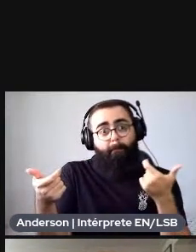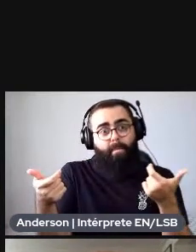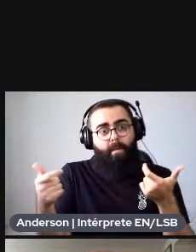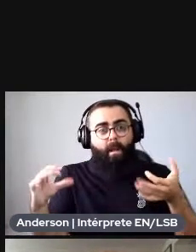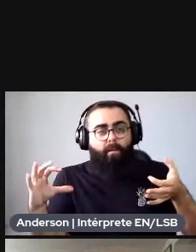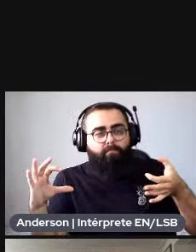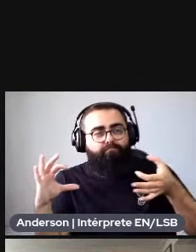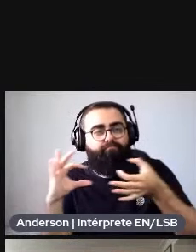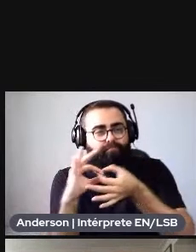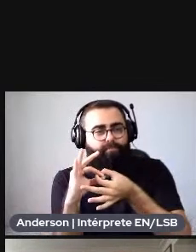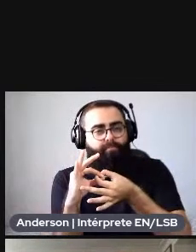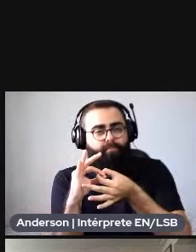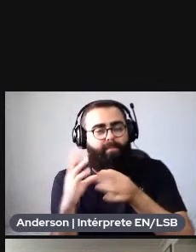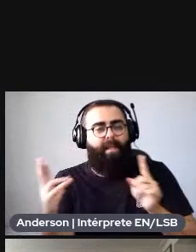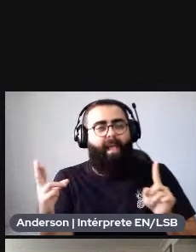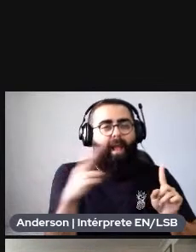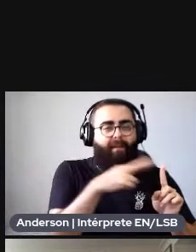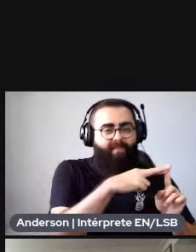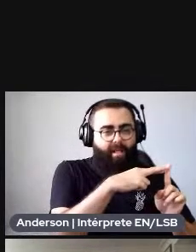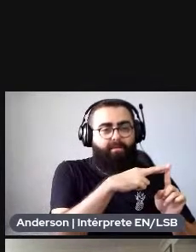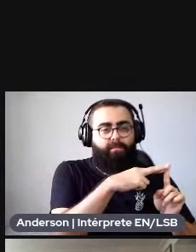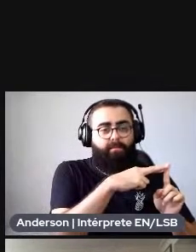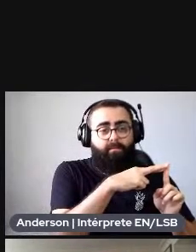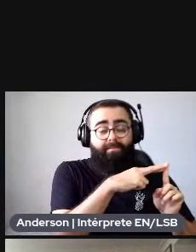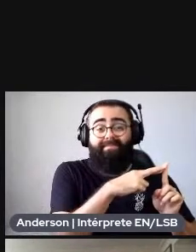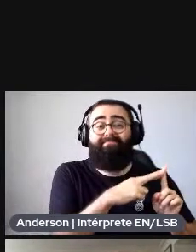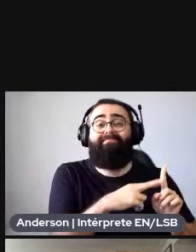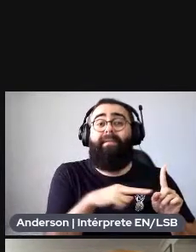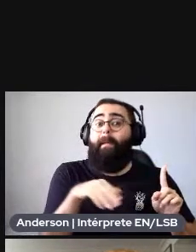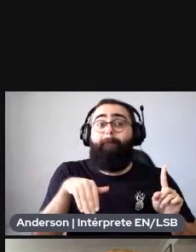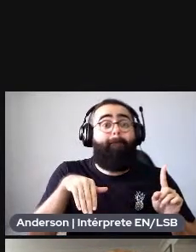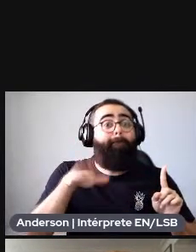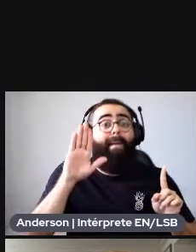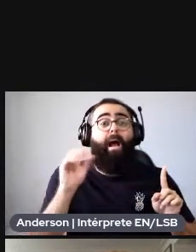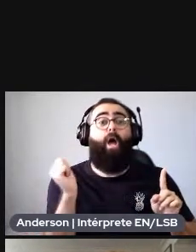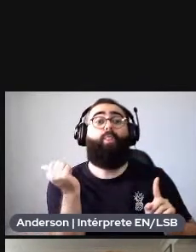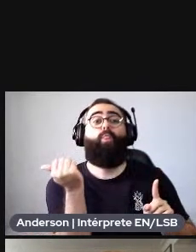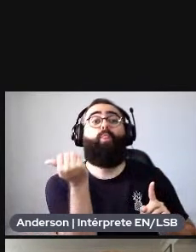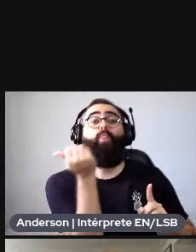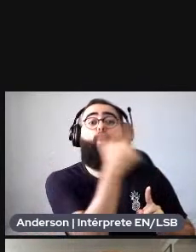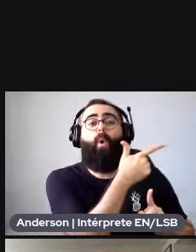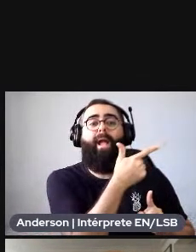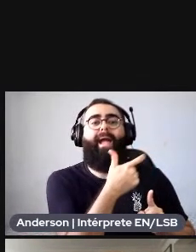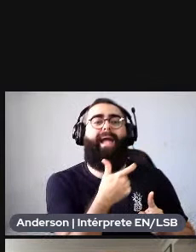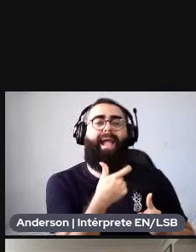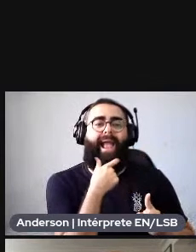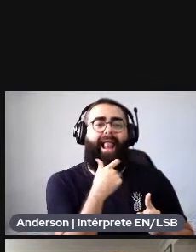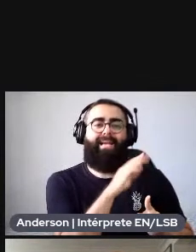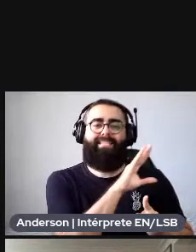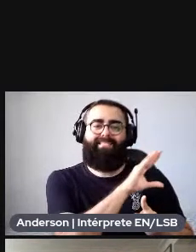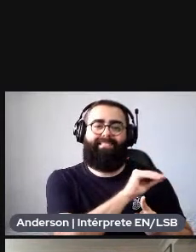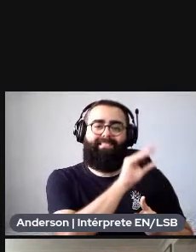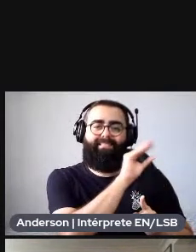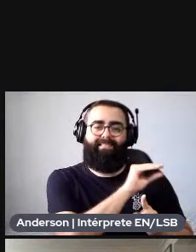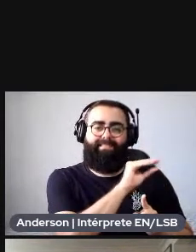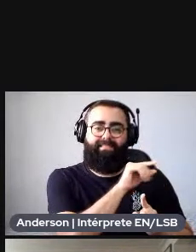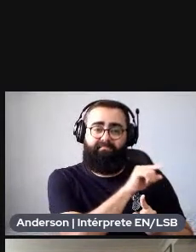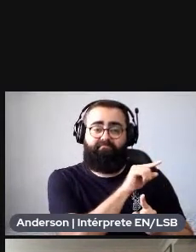vezes, aparentemente, do que os utentes ou usuários da língua inglesa.